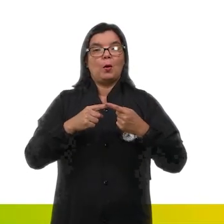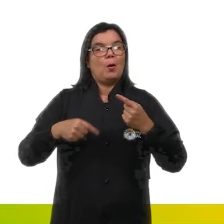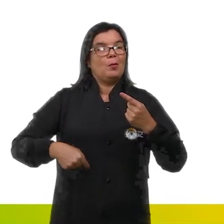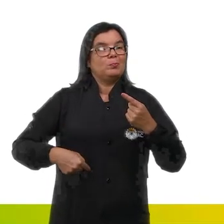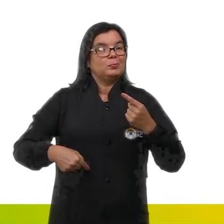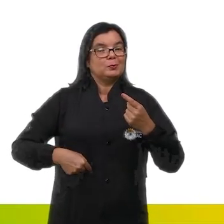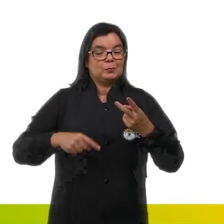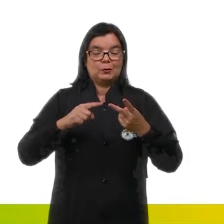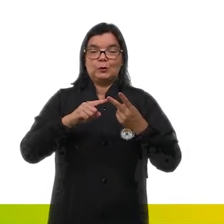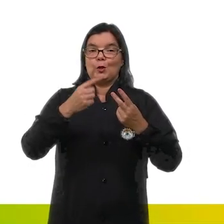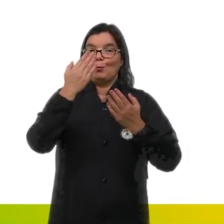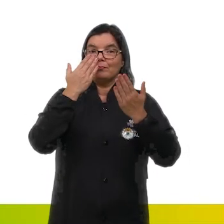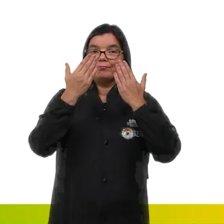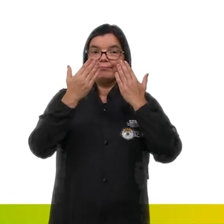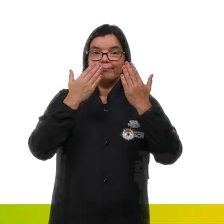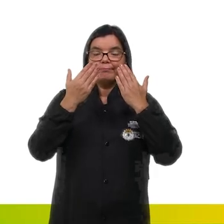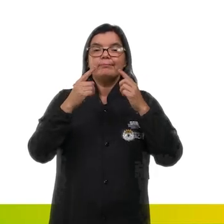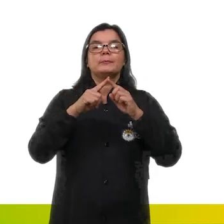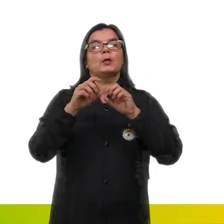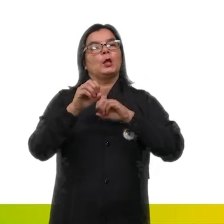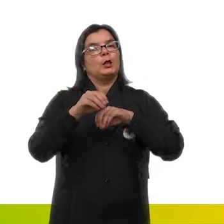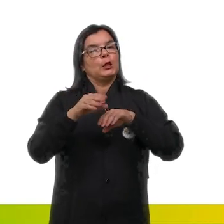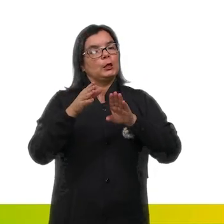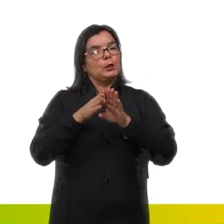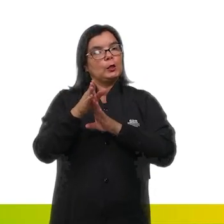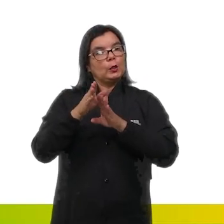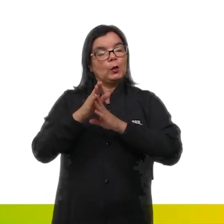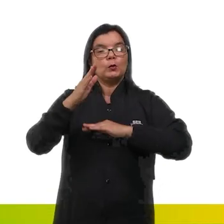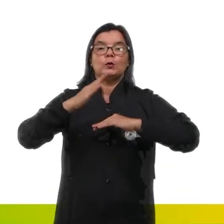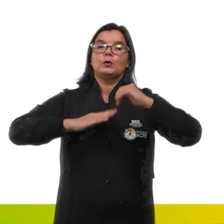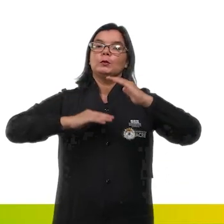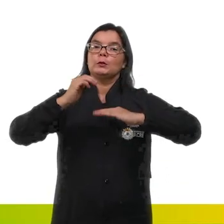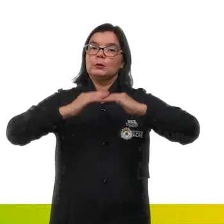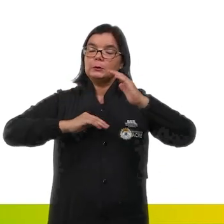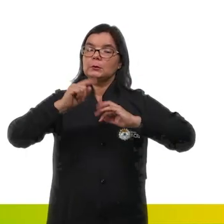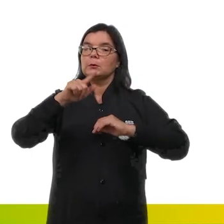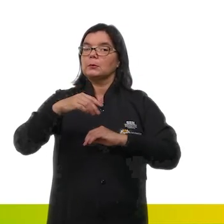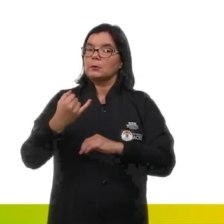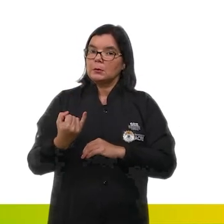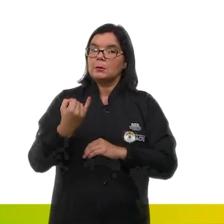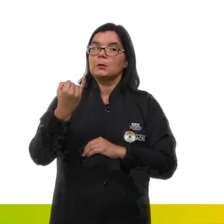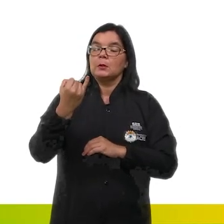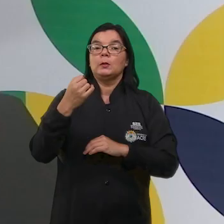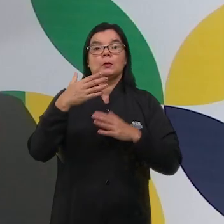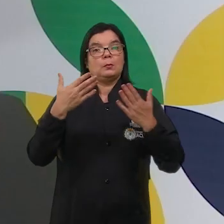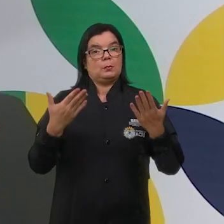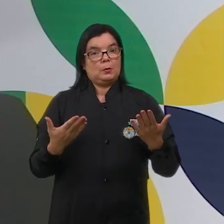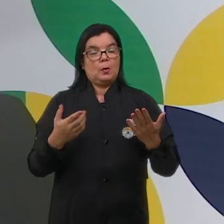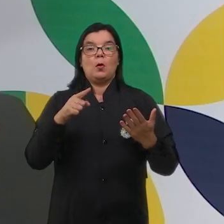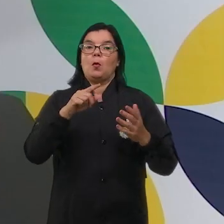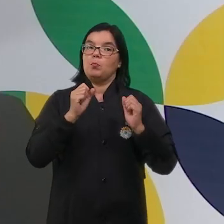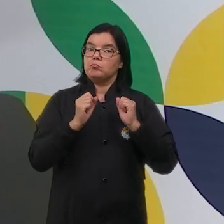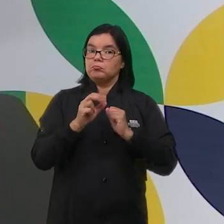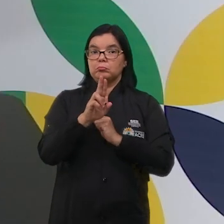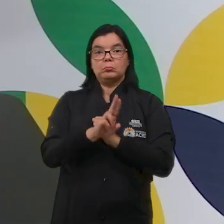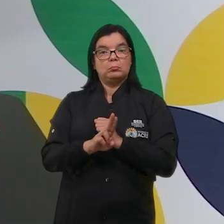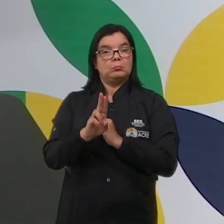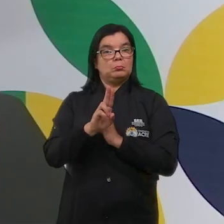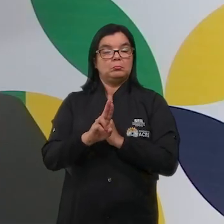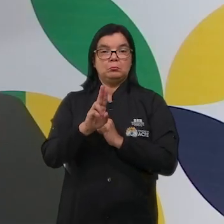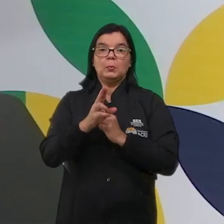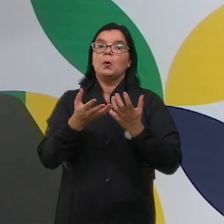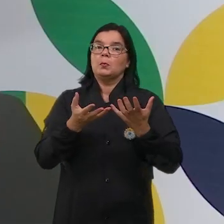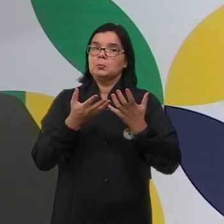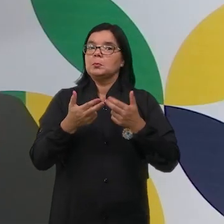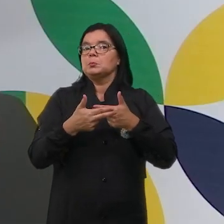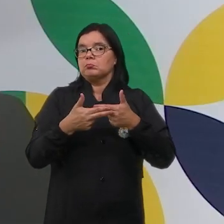distúrbios psicológicos. A educação e a orientação profissional são essenciais. Então é aquilo, eu posso utilizar, quero